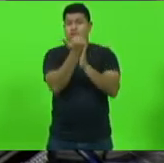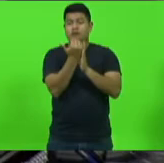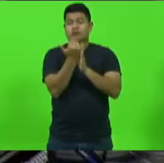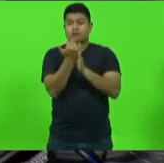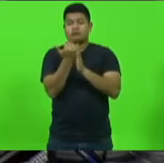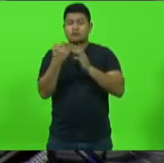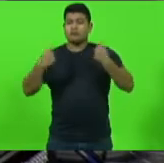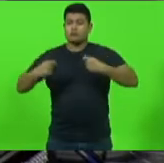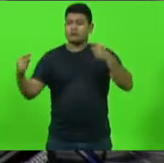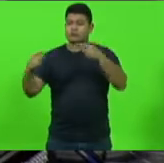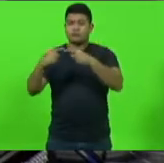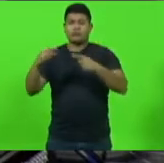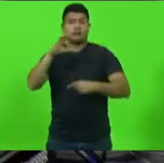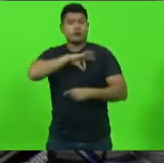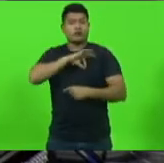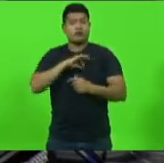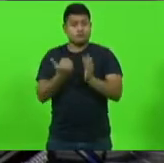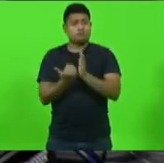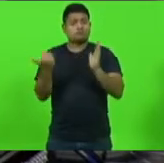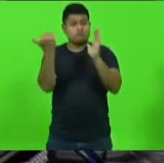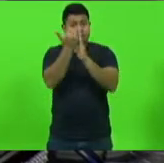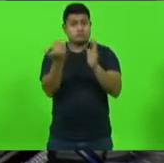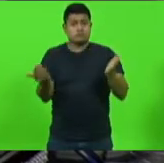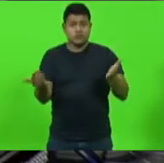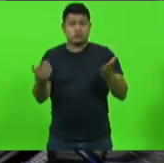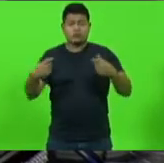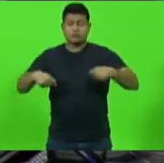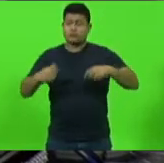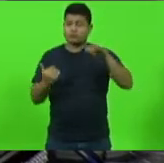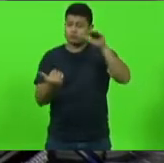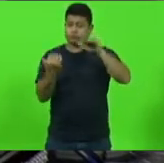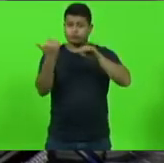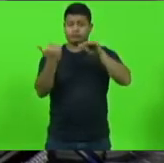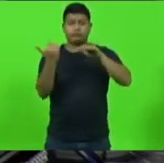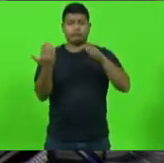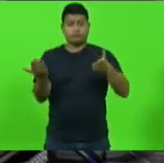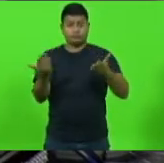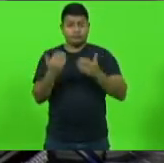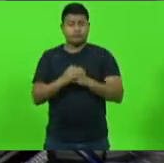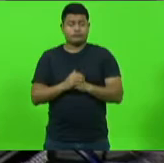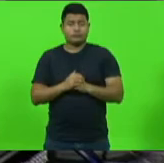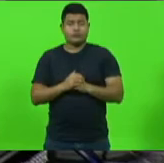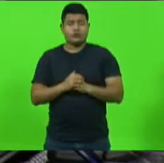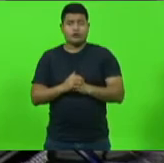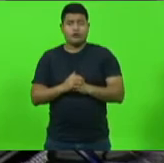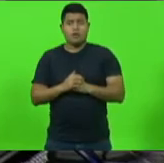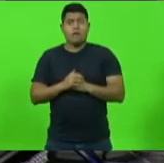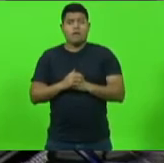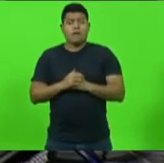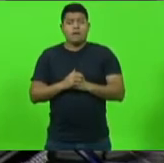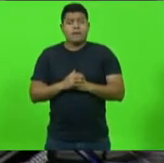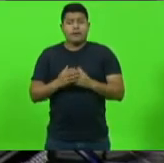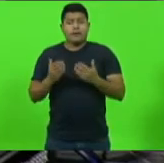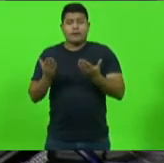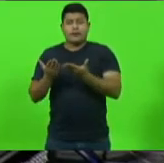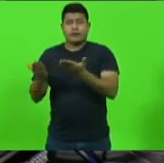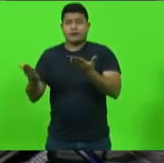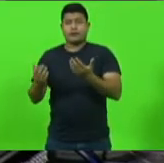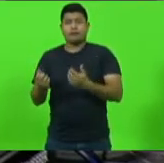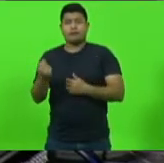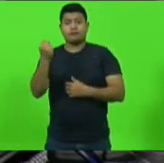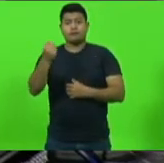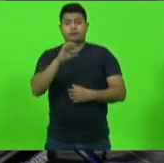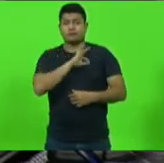não semelhante, mas que tem um alinhamento. E foi isso que fez com que as Forças de Segurança Pública de Santa